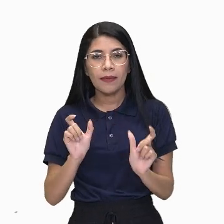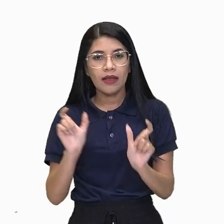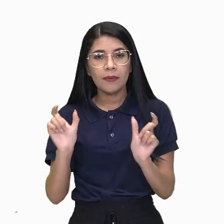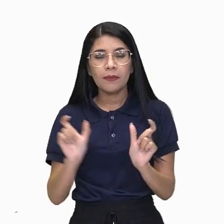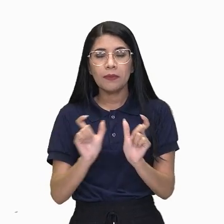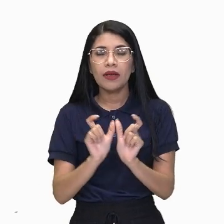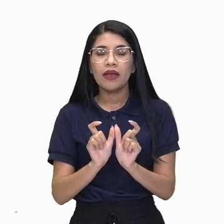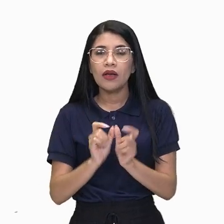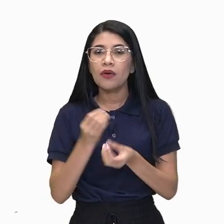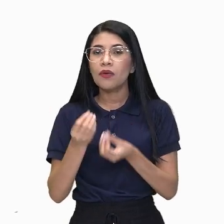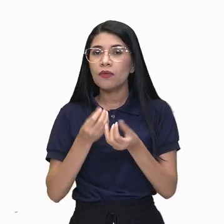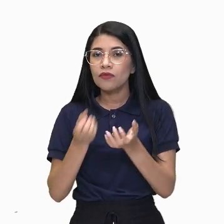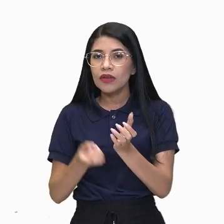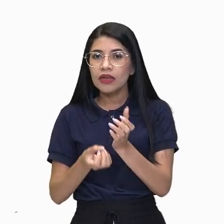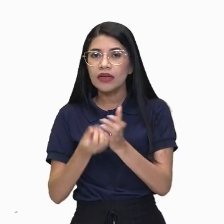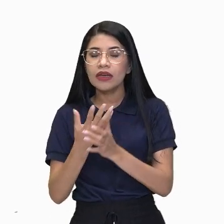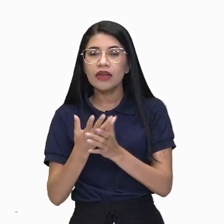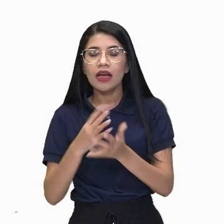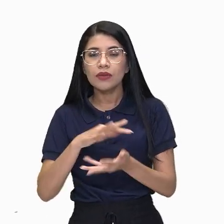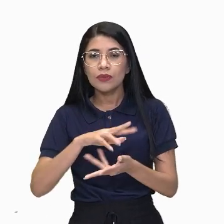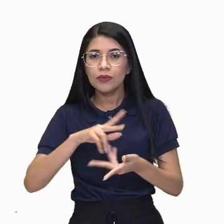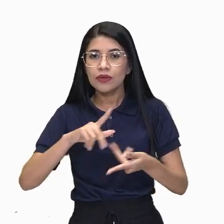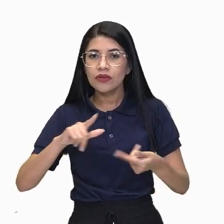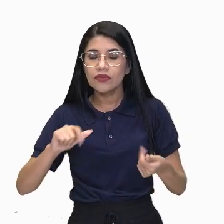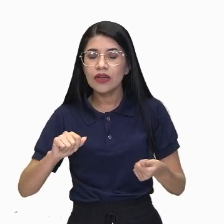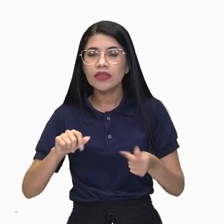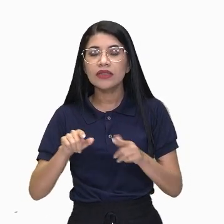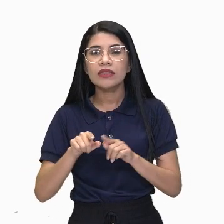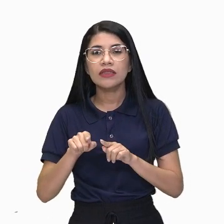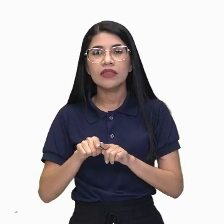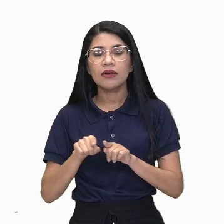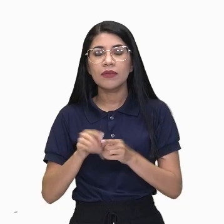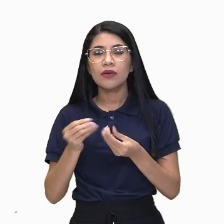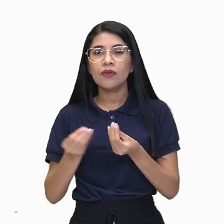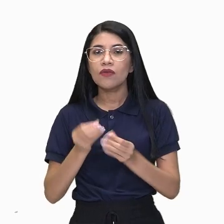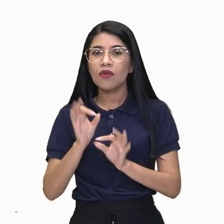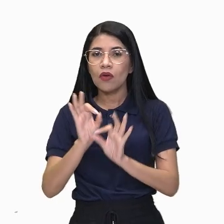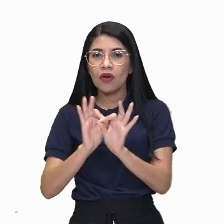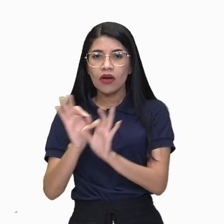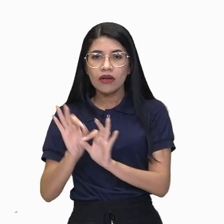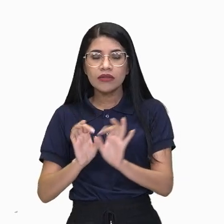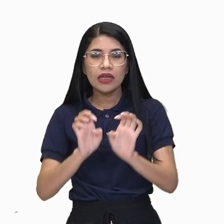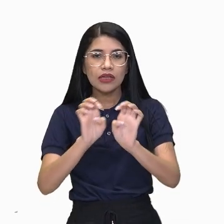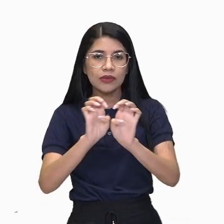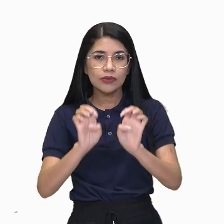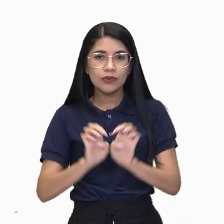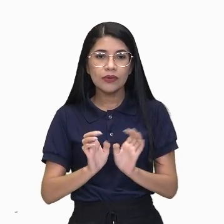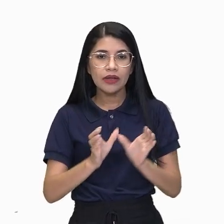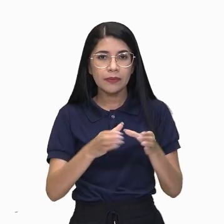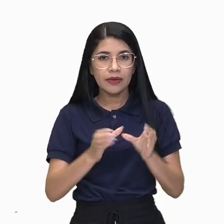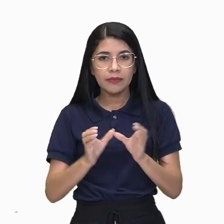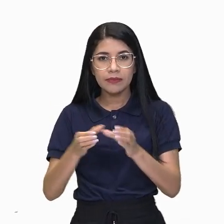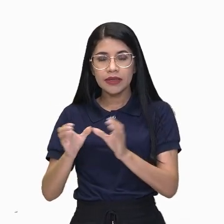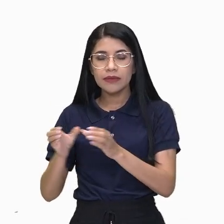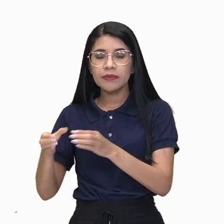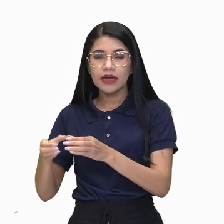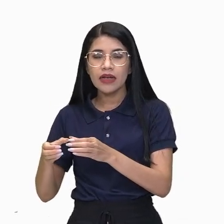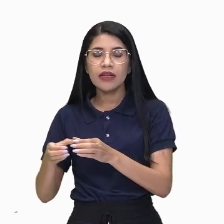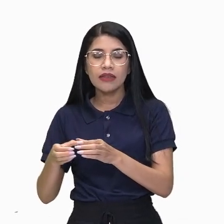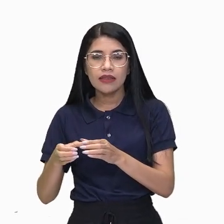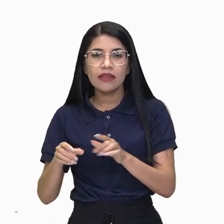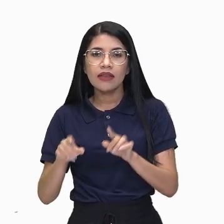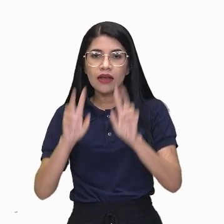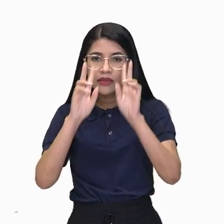que se originou, né, o universo, como se originou e como se estrutura cada povo. Então, cada grupo humano